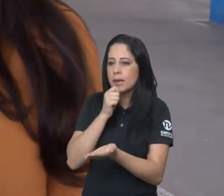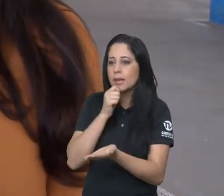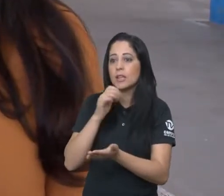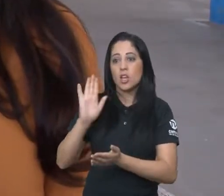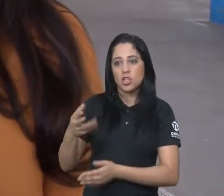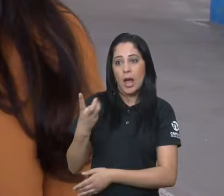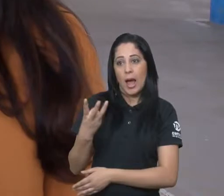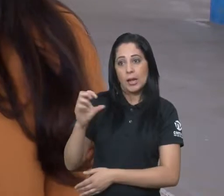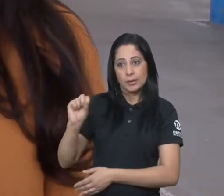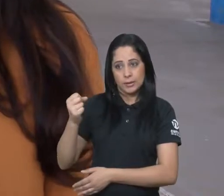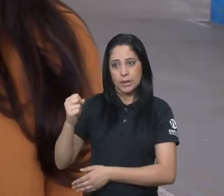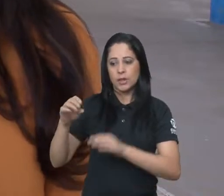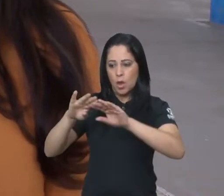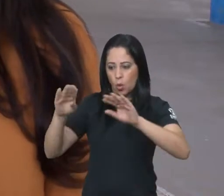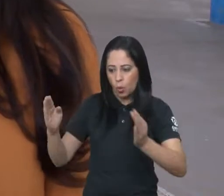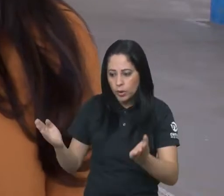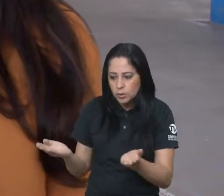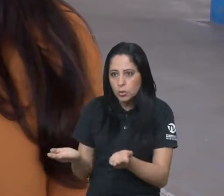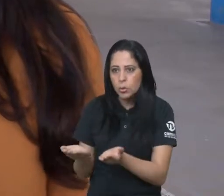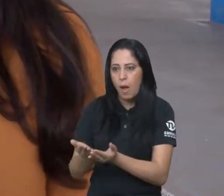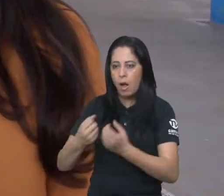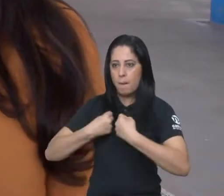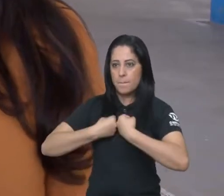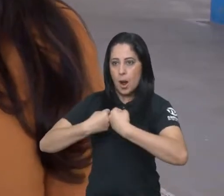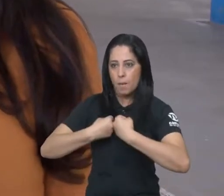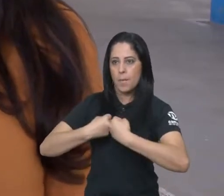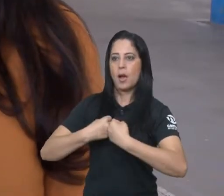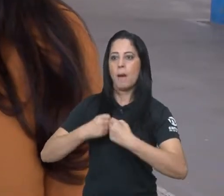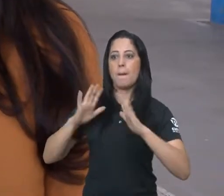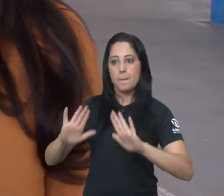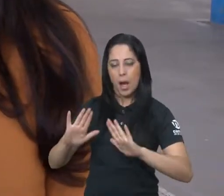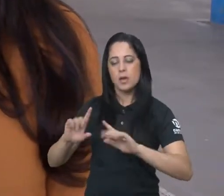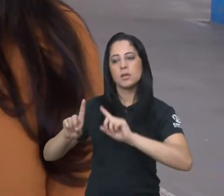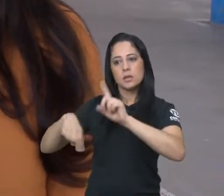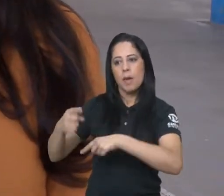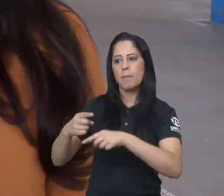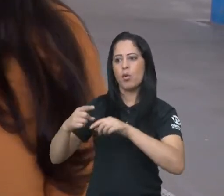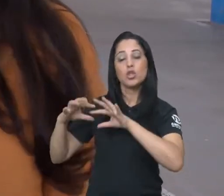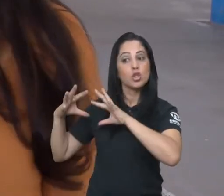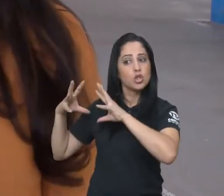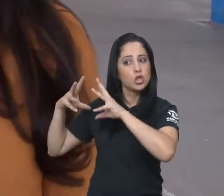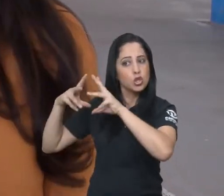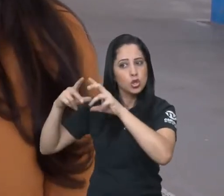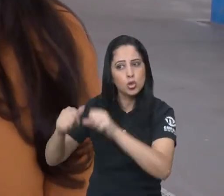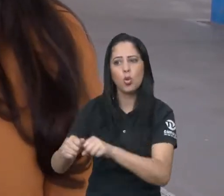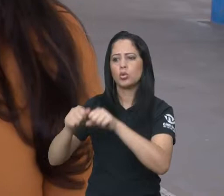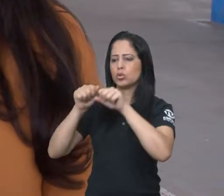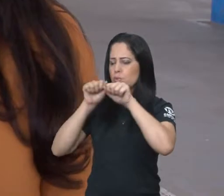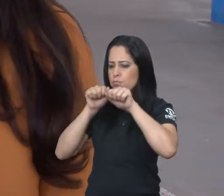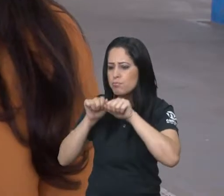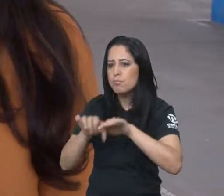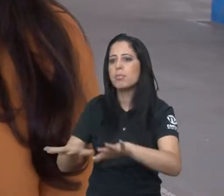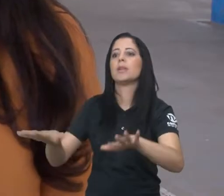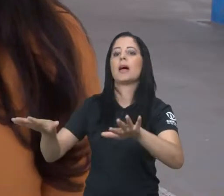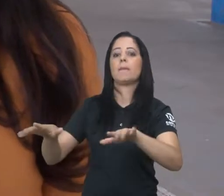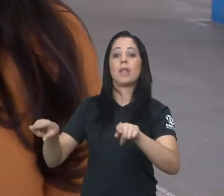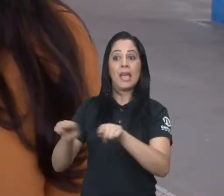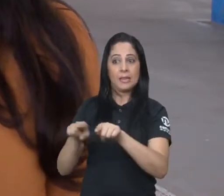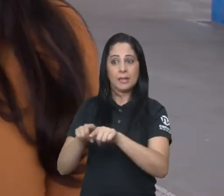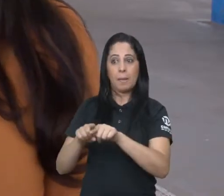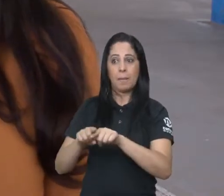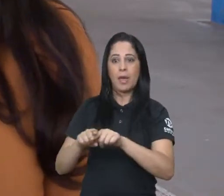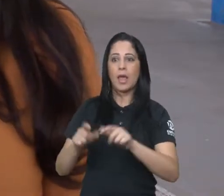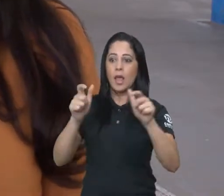nós adquirimos esses 38 primeiros, depois vão ser adquiridos para todos os carros dos agentes de mobilidade